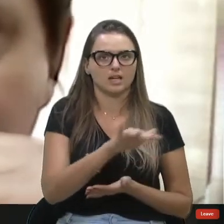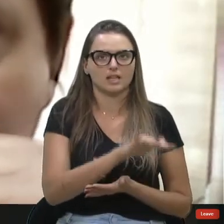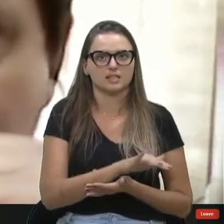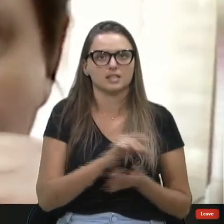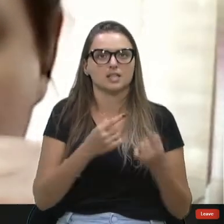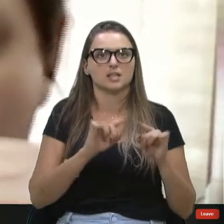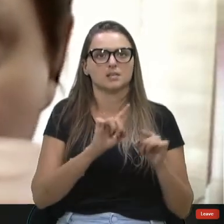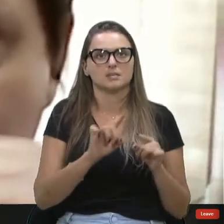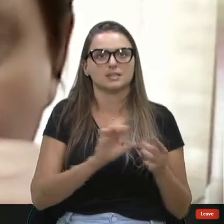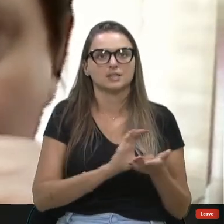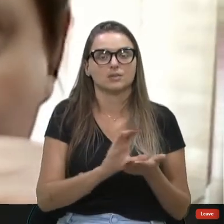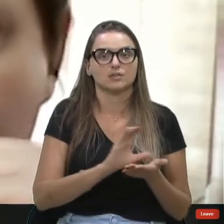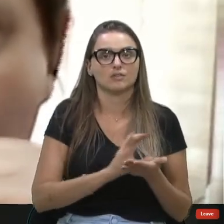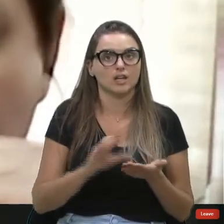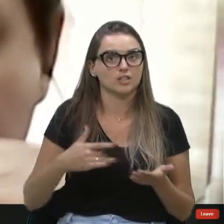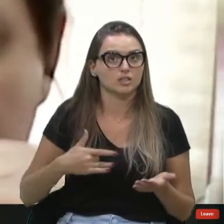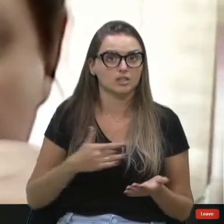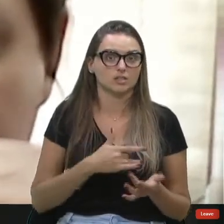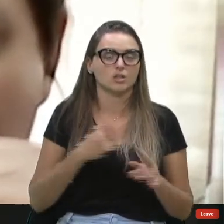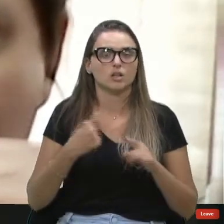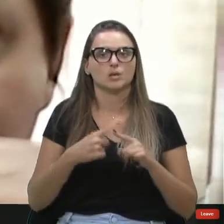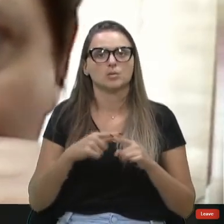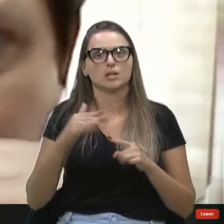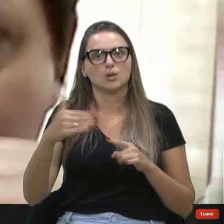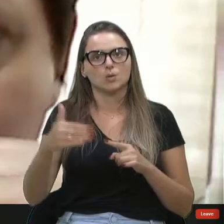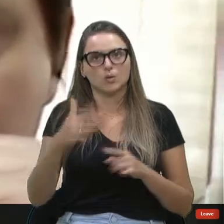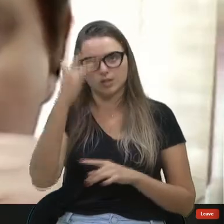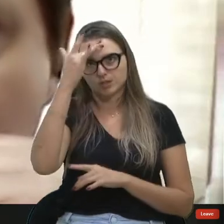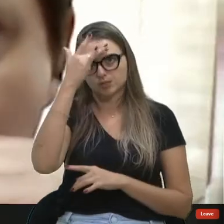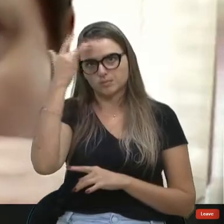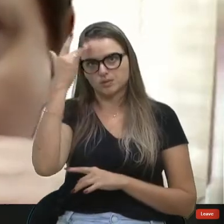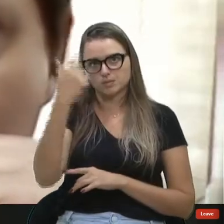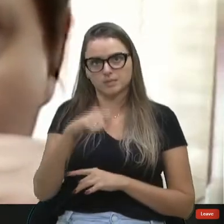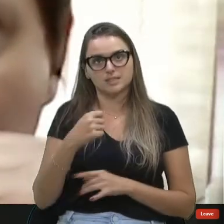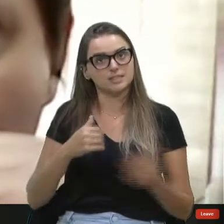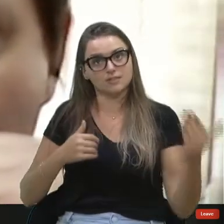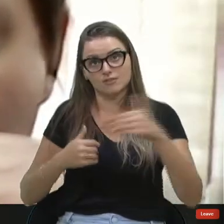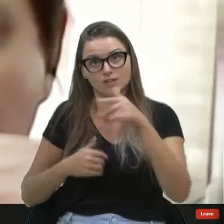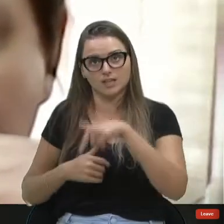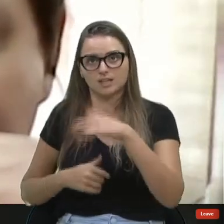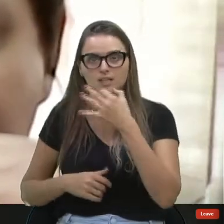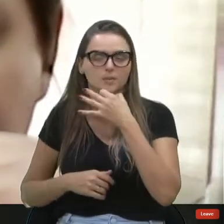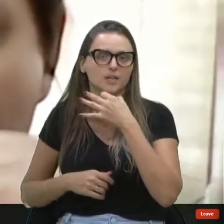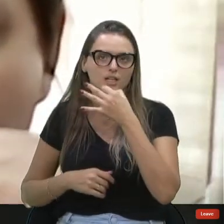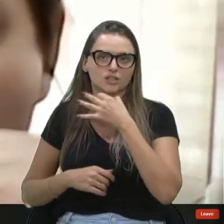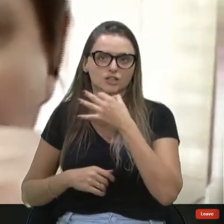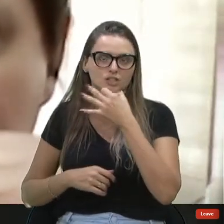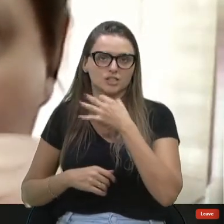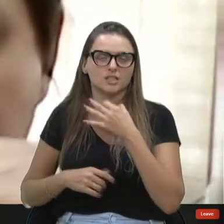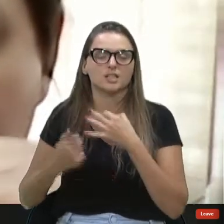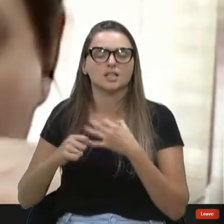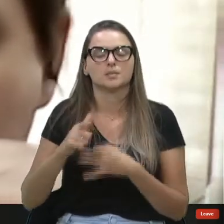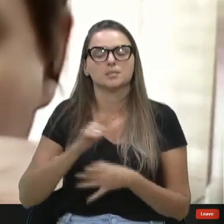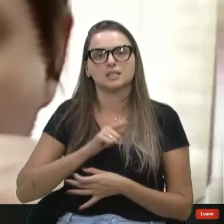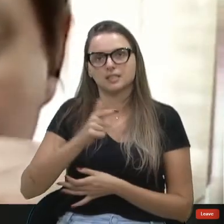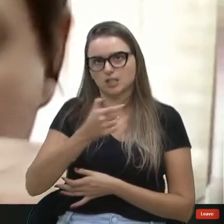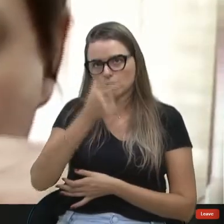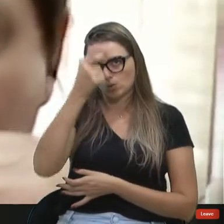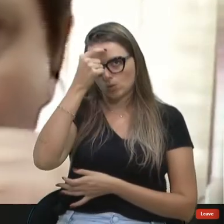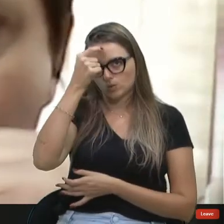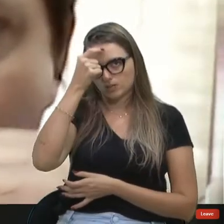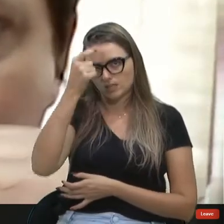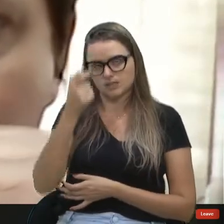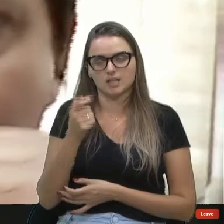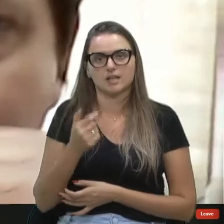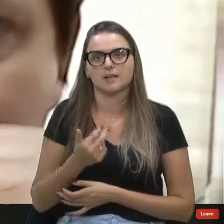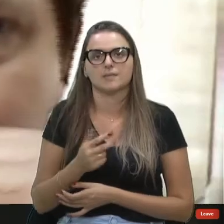não investem na saúde, porque quando precisa, traz para Caxias do Sul. Então, eu acho que tem que ter uma consciência, que ninguém está dizendo que